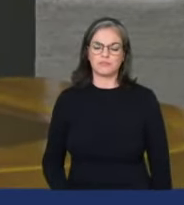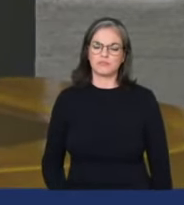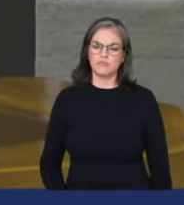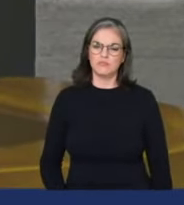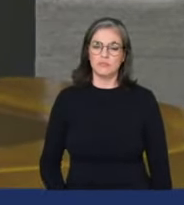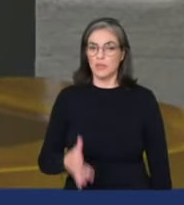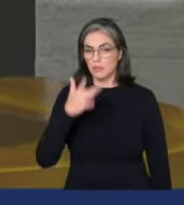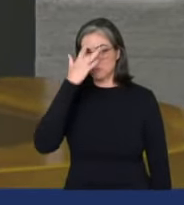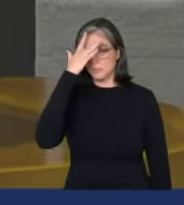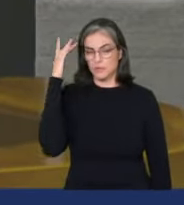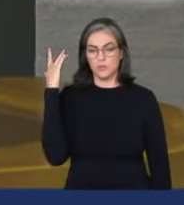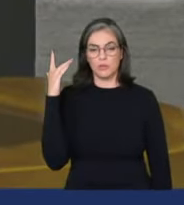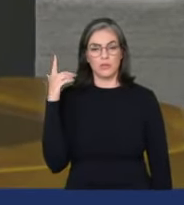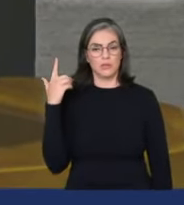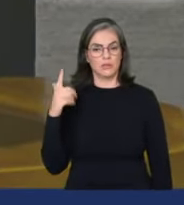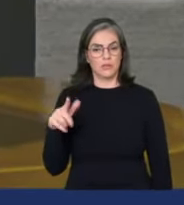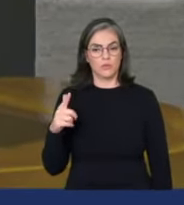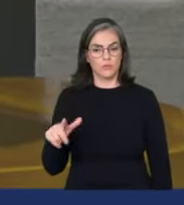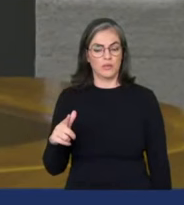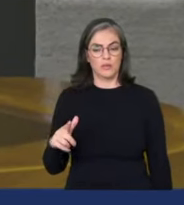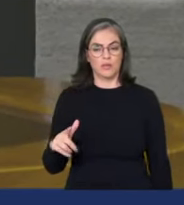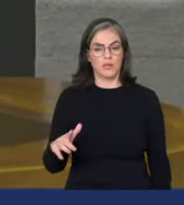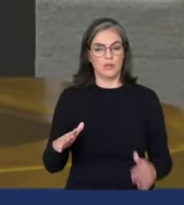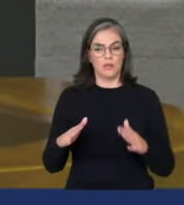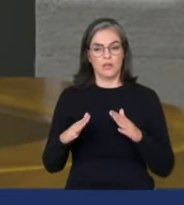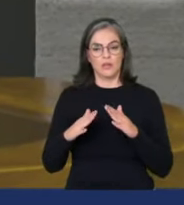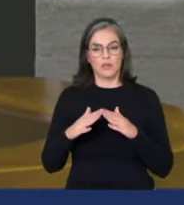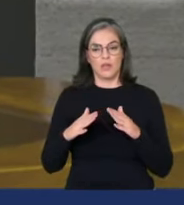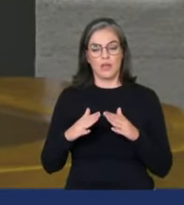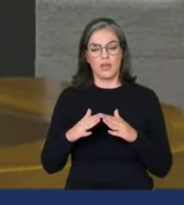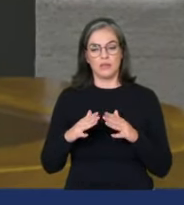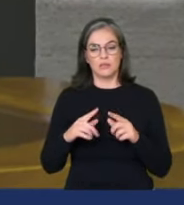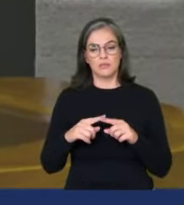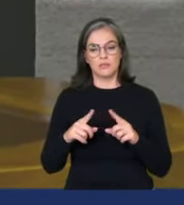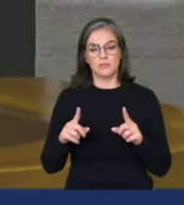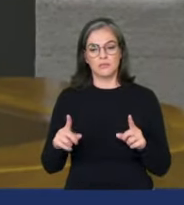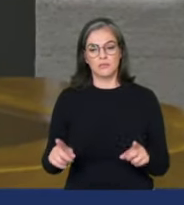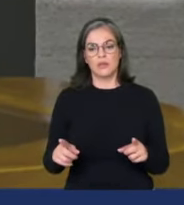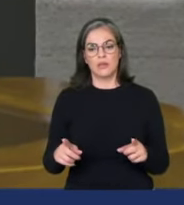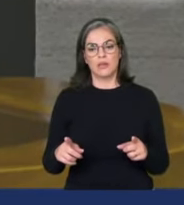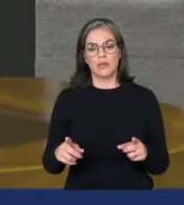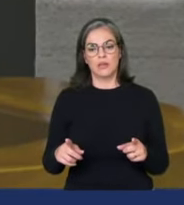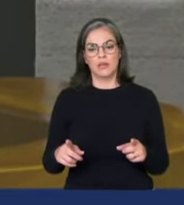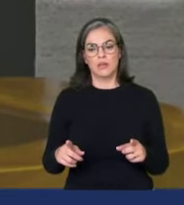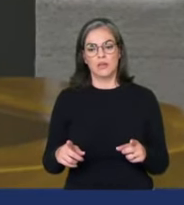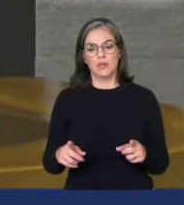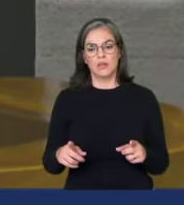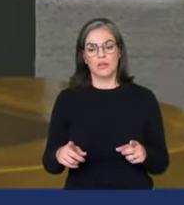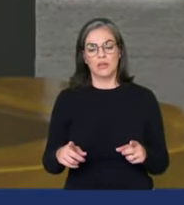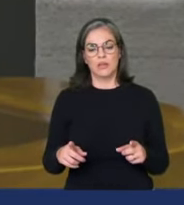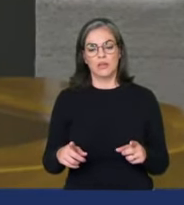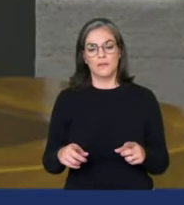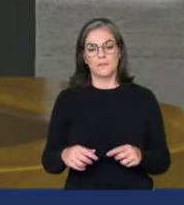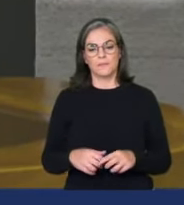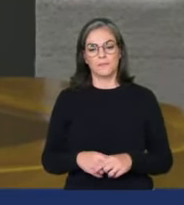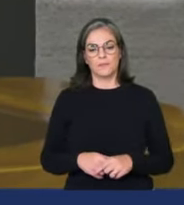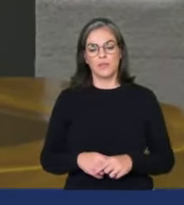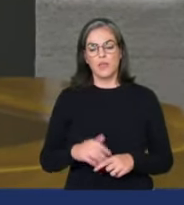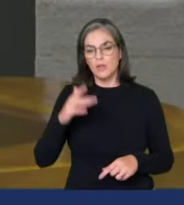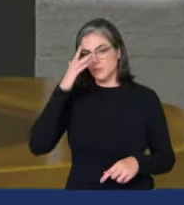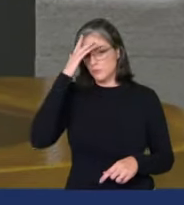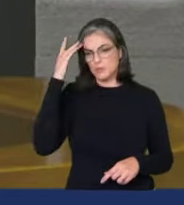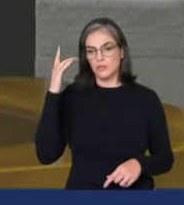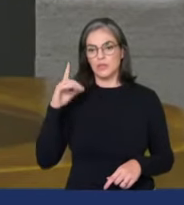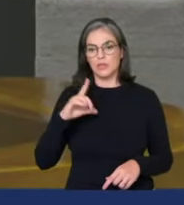pagar e reajustar os seus aluguéis acima da inflação e da correção do salário mínimo. Então tem impacto para aquele cidadão que não